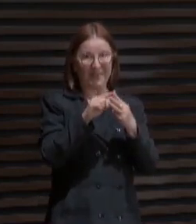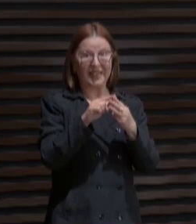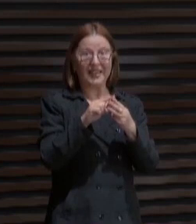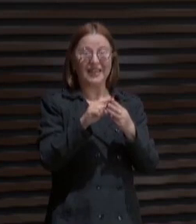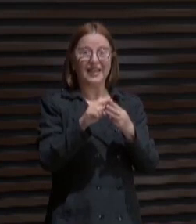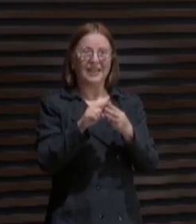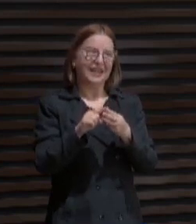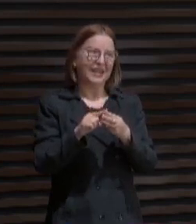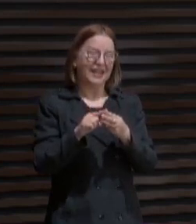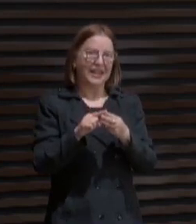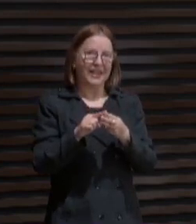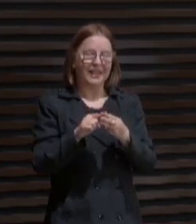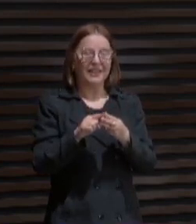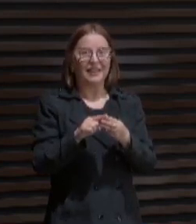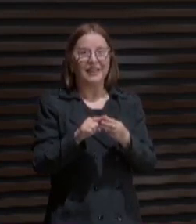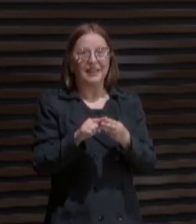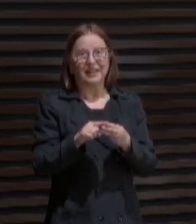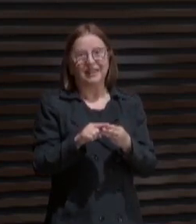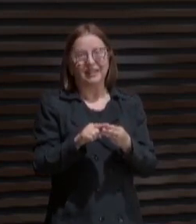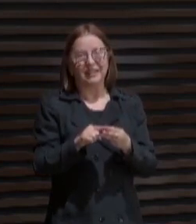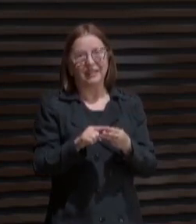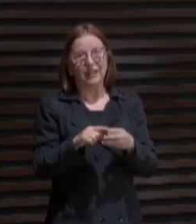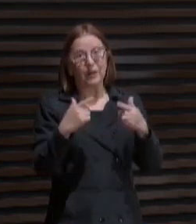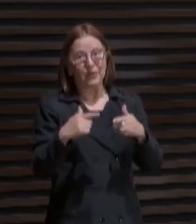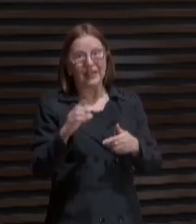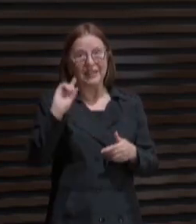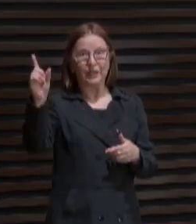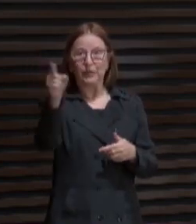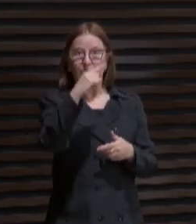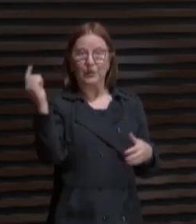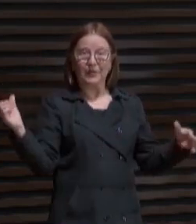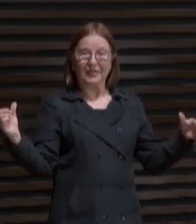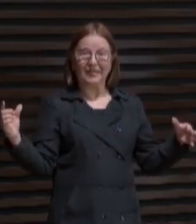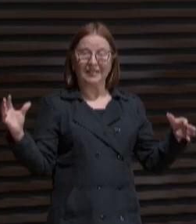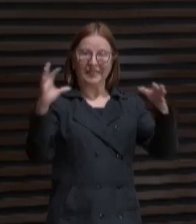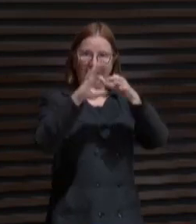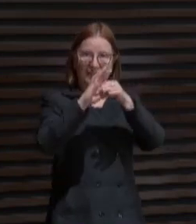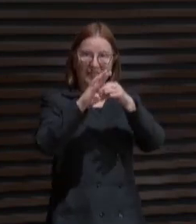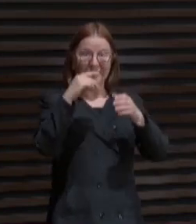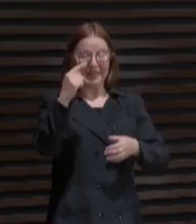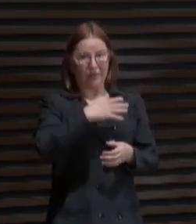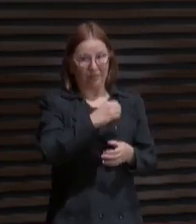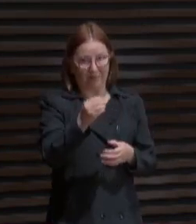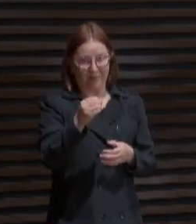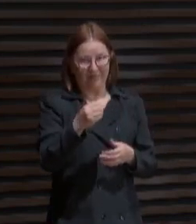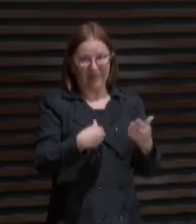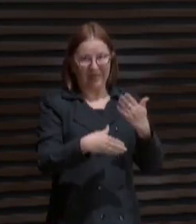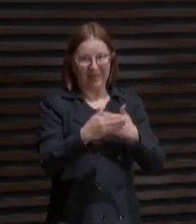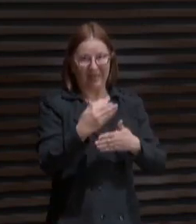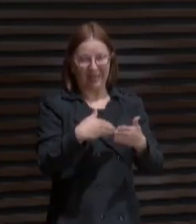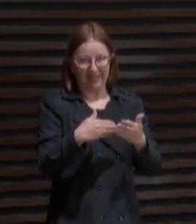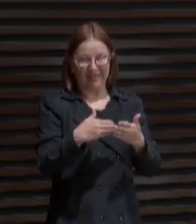O nosso Espírito com o Espírito dEle gerando nova vida, regeneração, um novo nascimento. E o